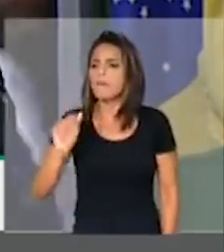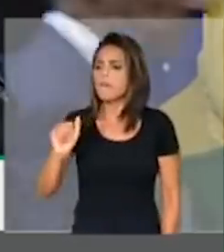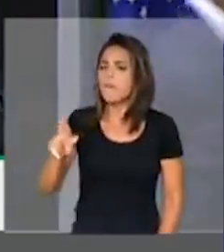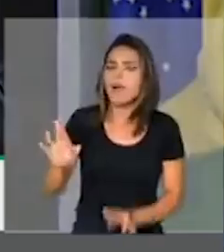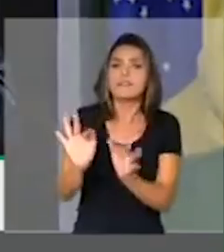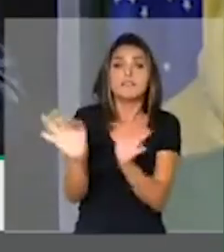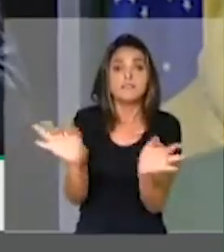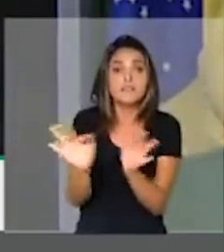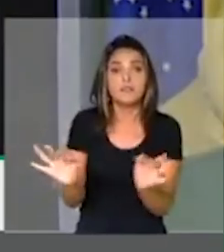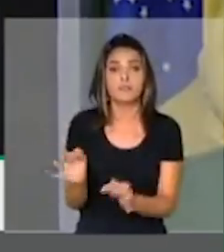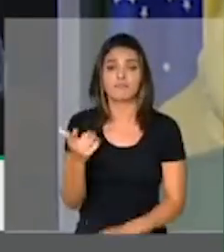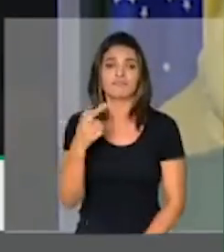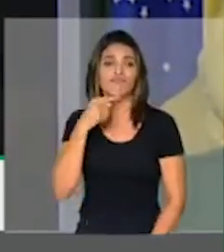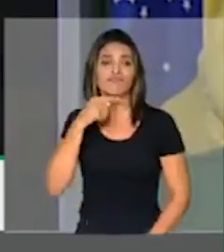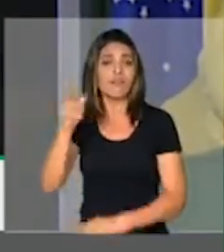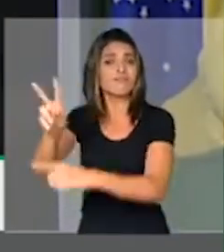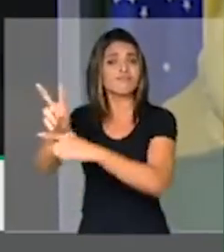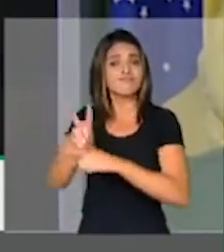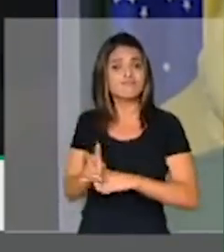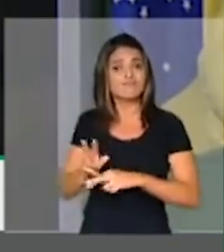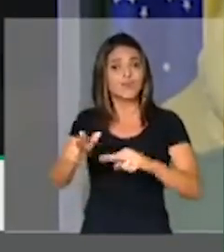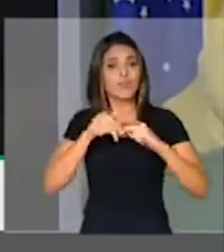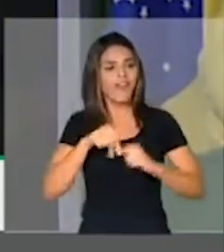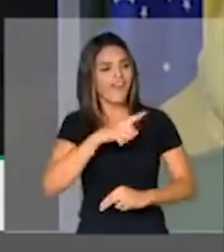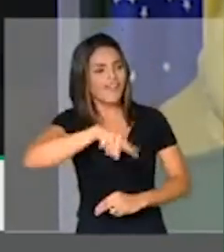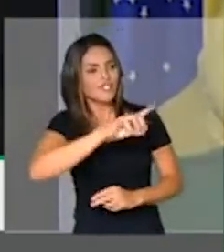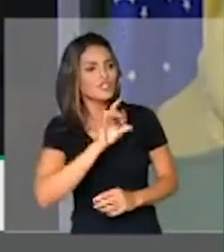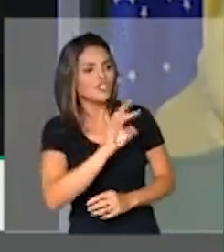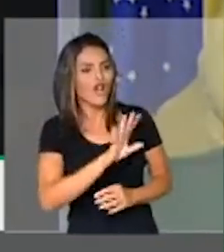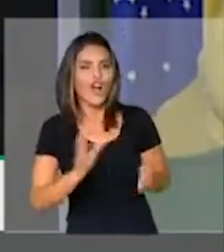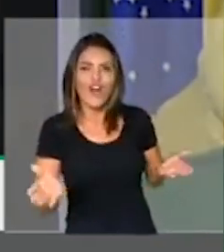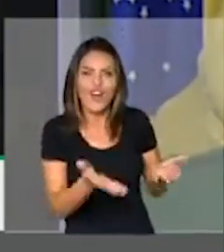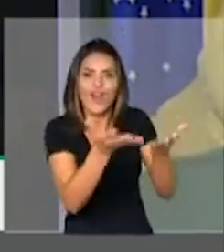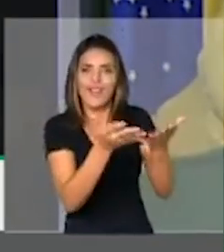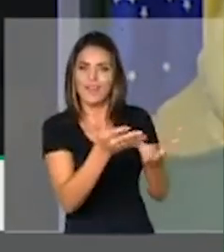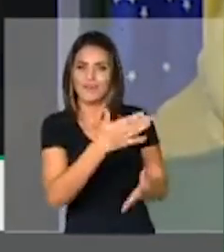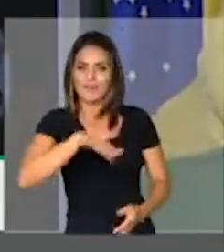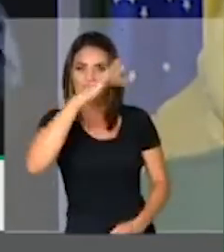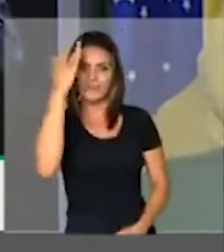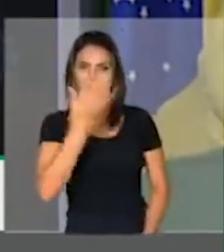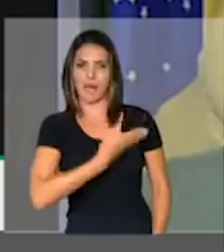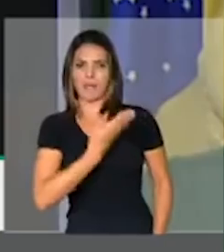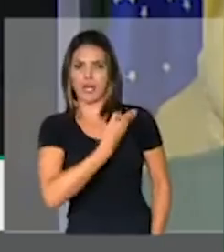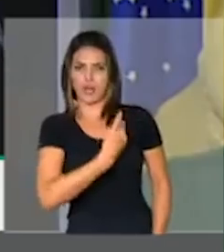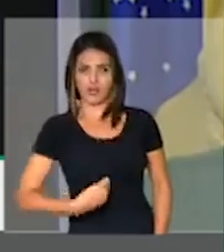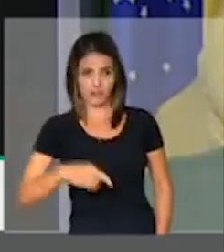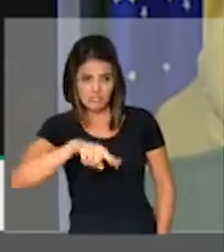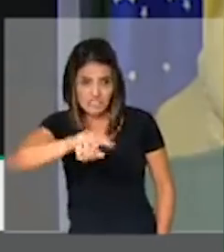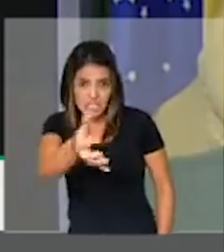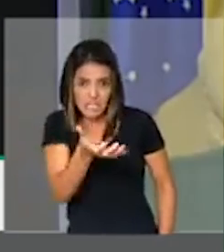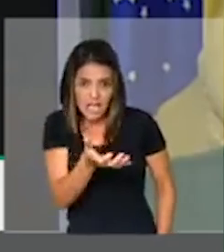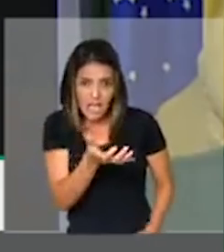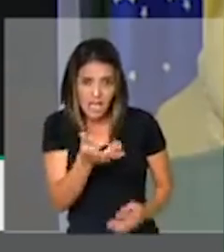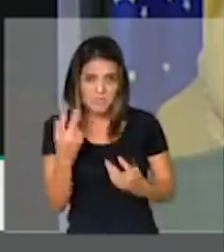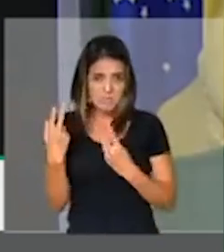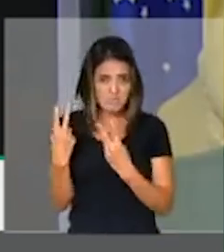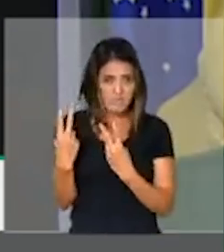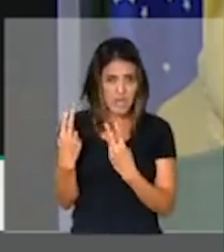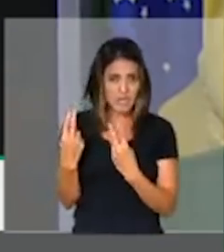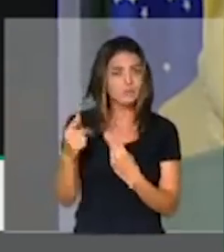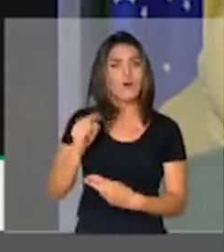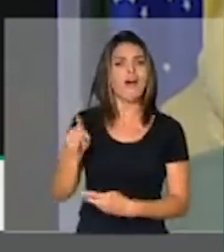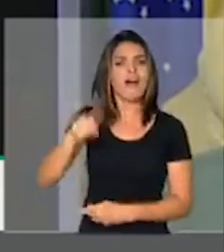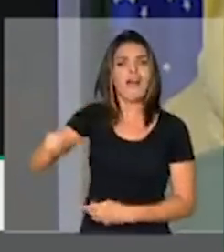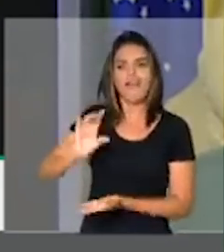acesso ao crédito, porque é basicamente limitado para quem tem amizade no governo. É isso que vocês querem, fazer com que o crédito continue submetido à